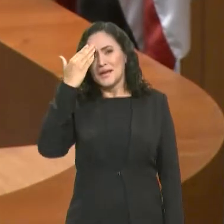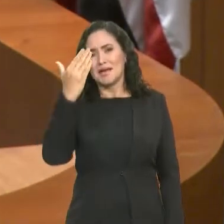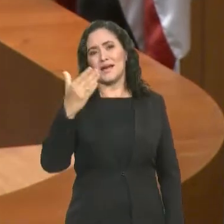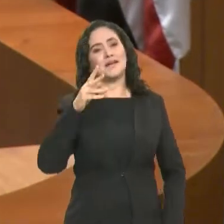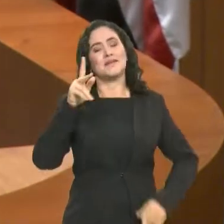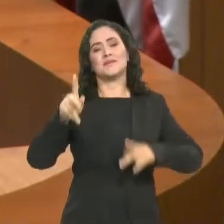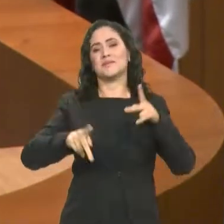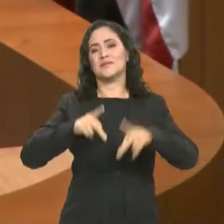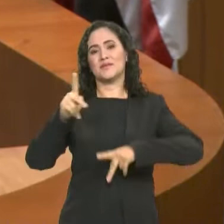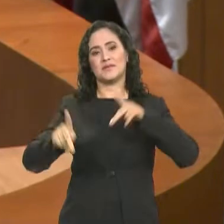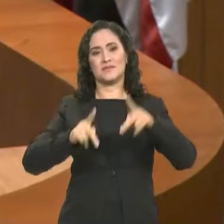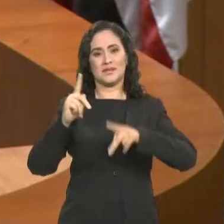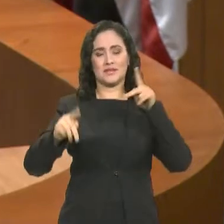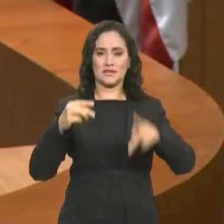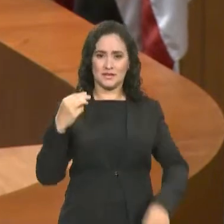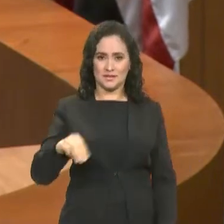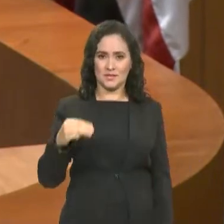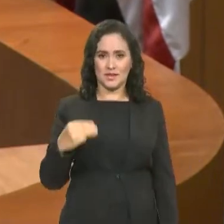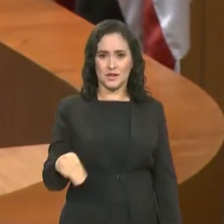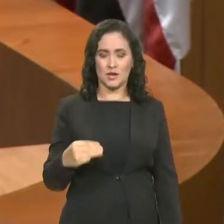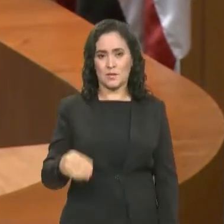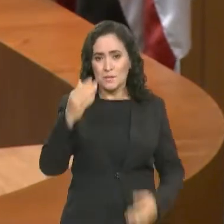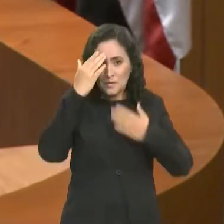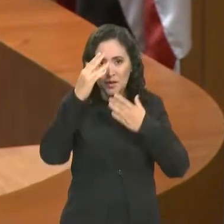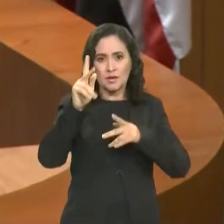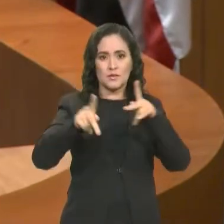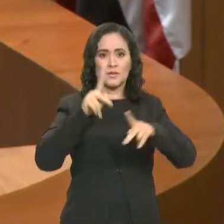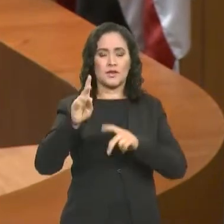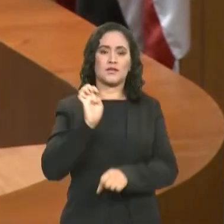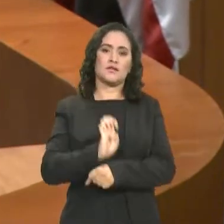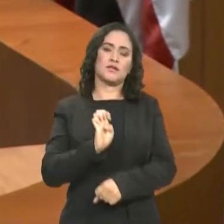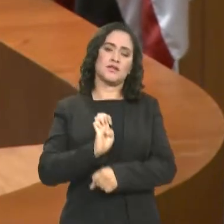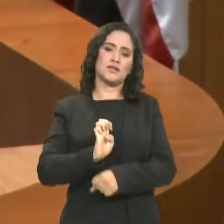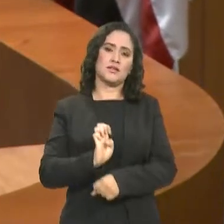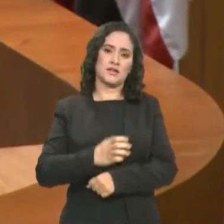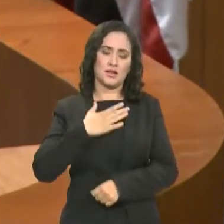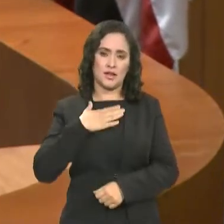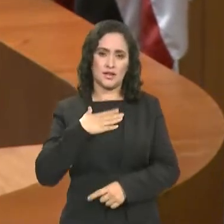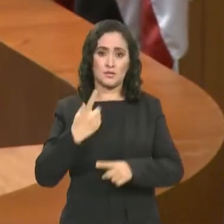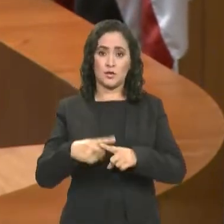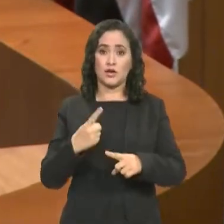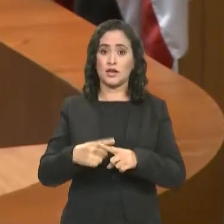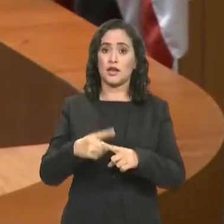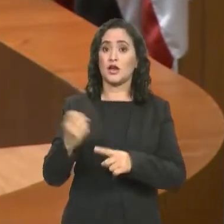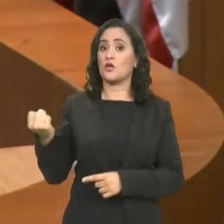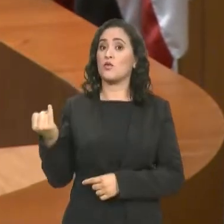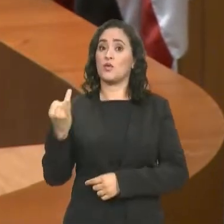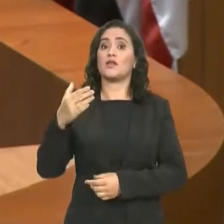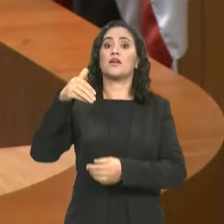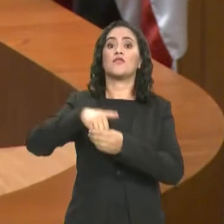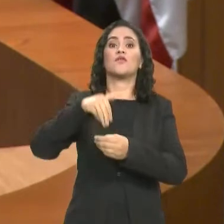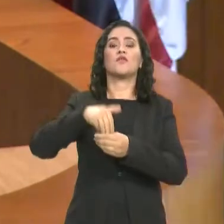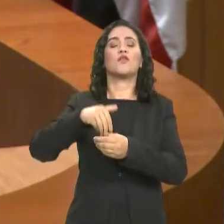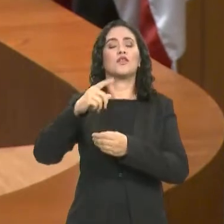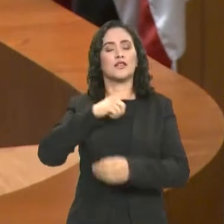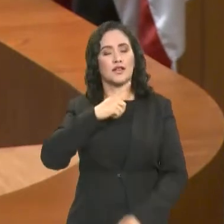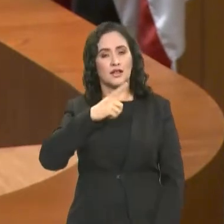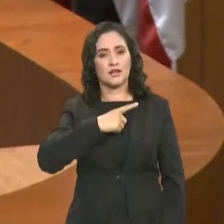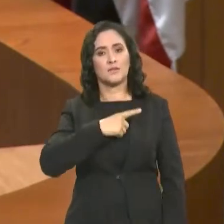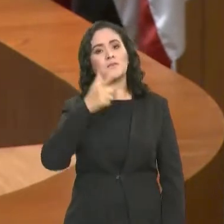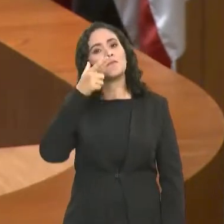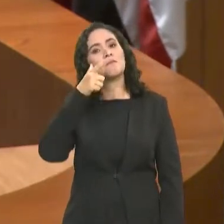Maranhão, ao povo do meu estado, pela votação que tive, pela possibilidade, pela